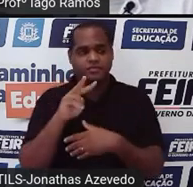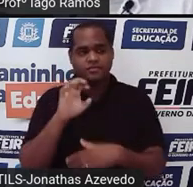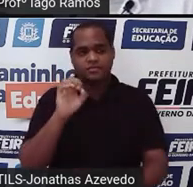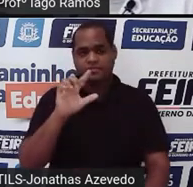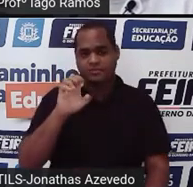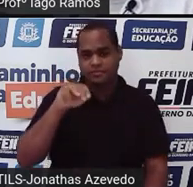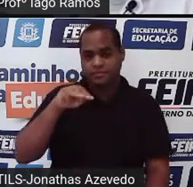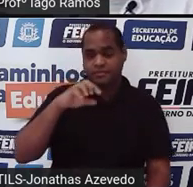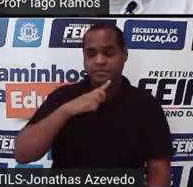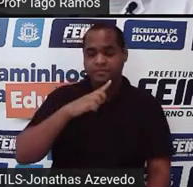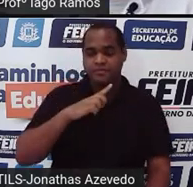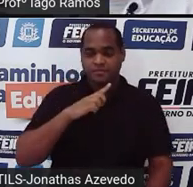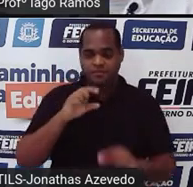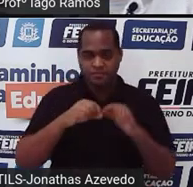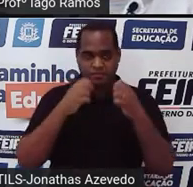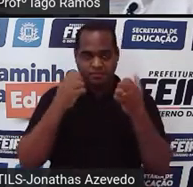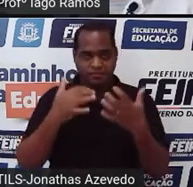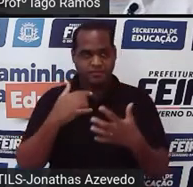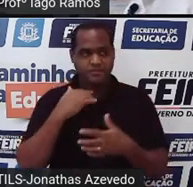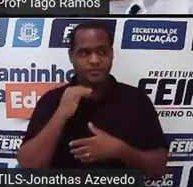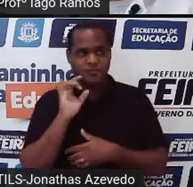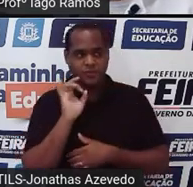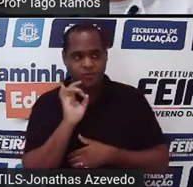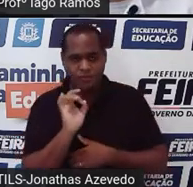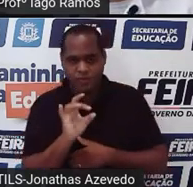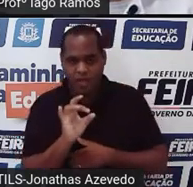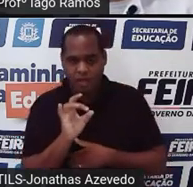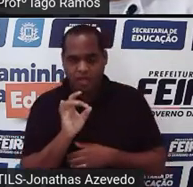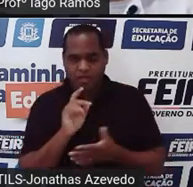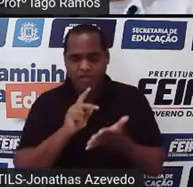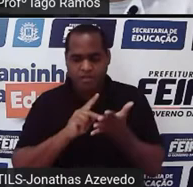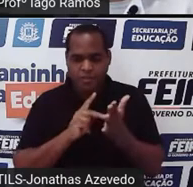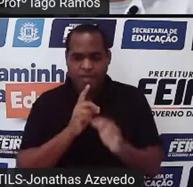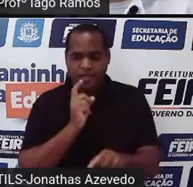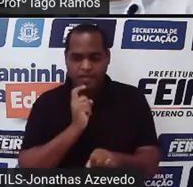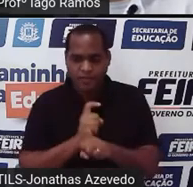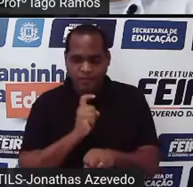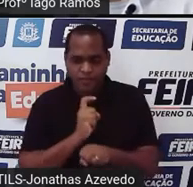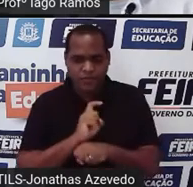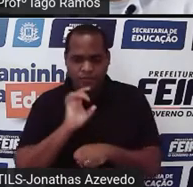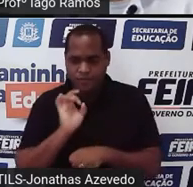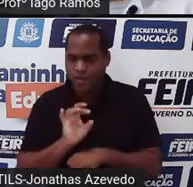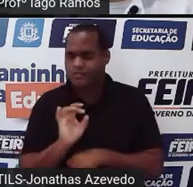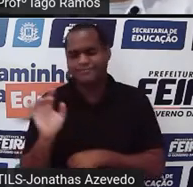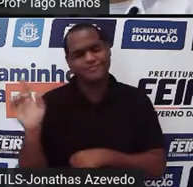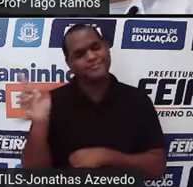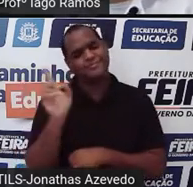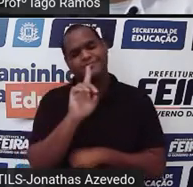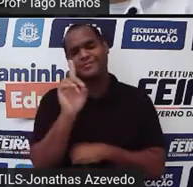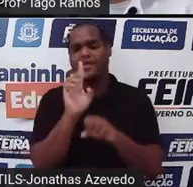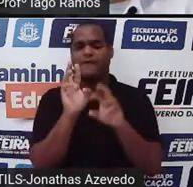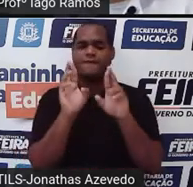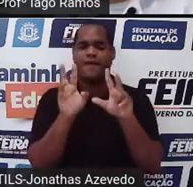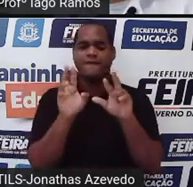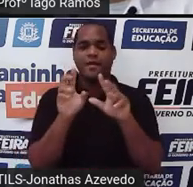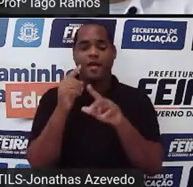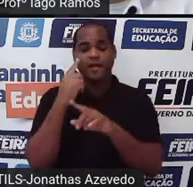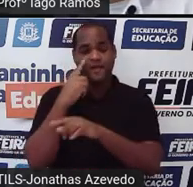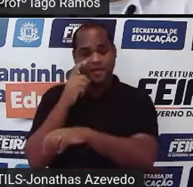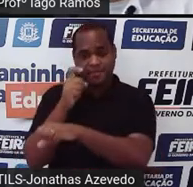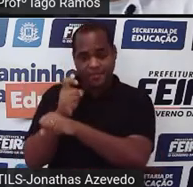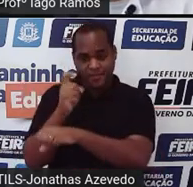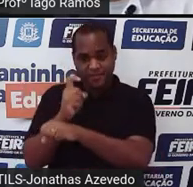tá bom é só que não só sólido geométrico Como assim professor é quando a gente fala de sólido